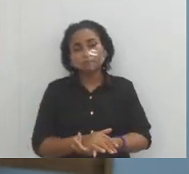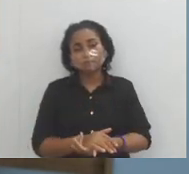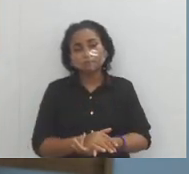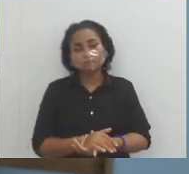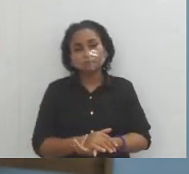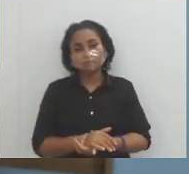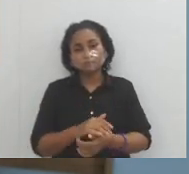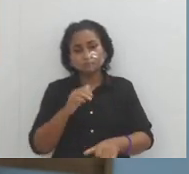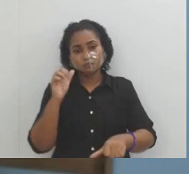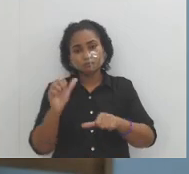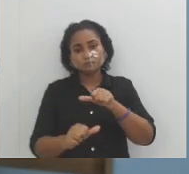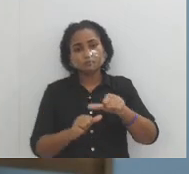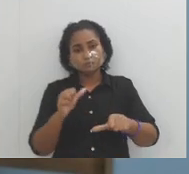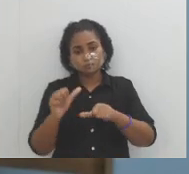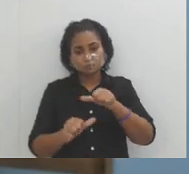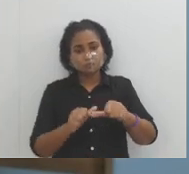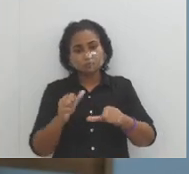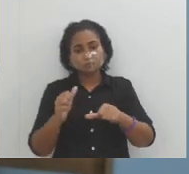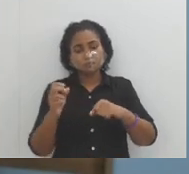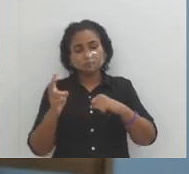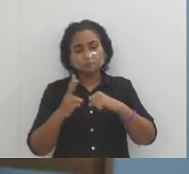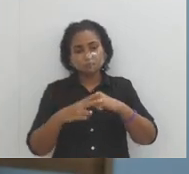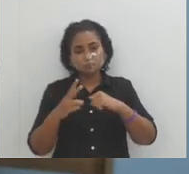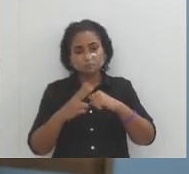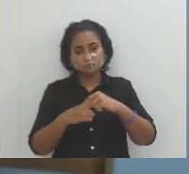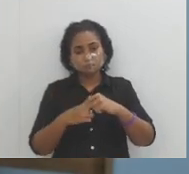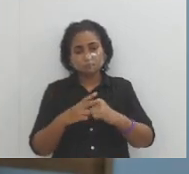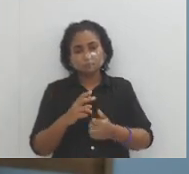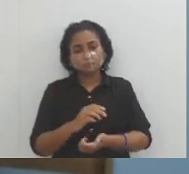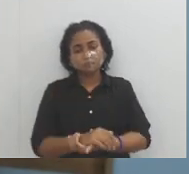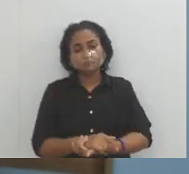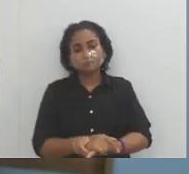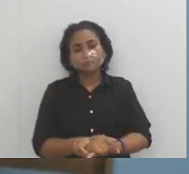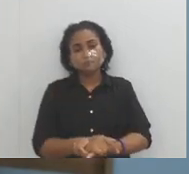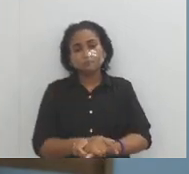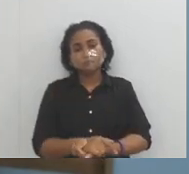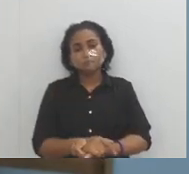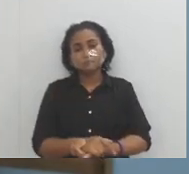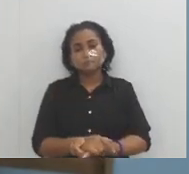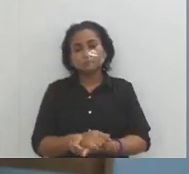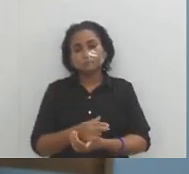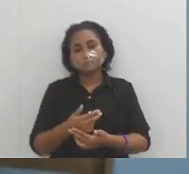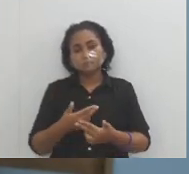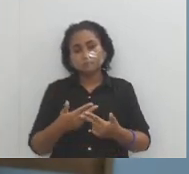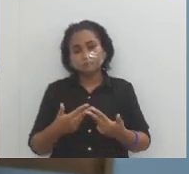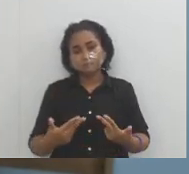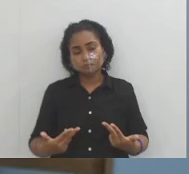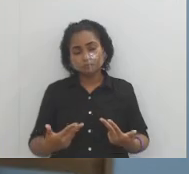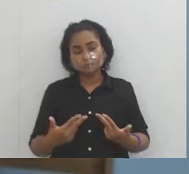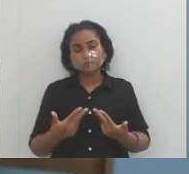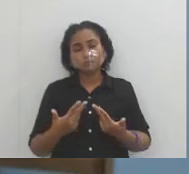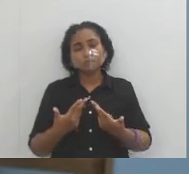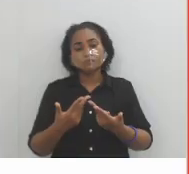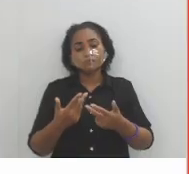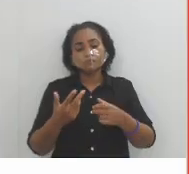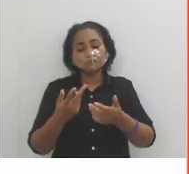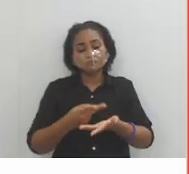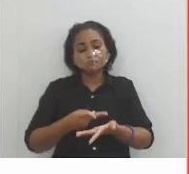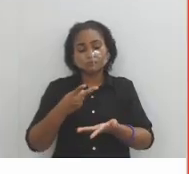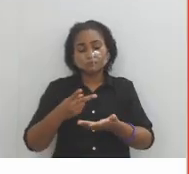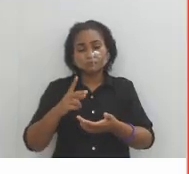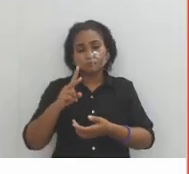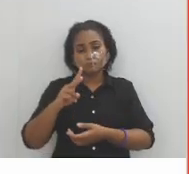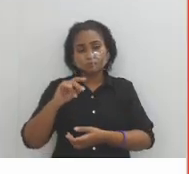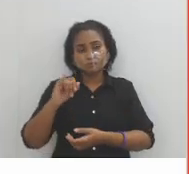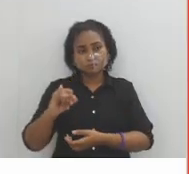verbos intransitivos, né? Nós vimos aí os verbos, duas situações com verbos intransitivos. Vamos entrar